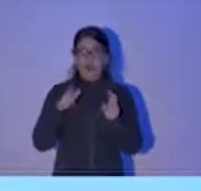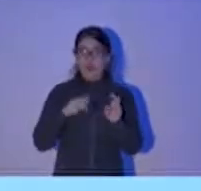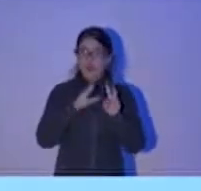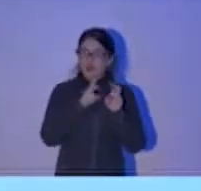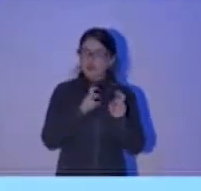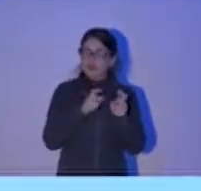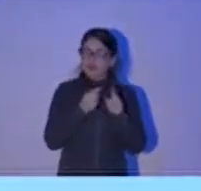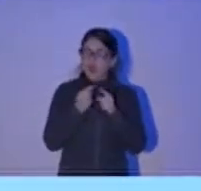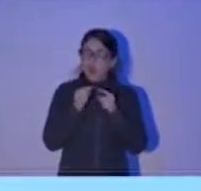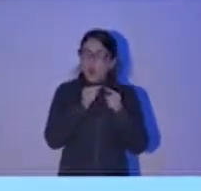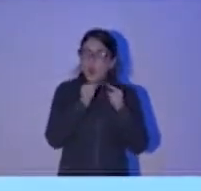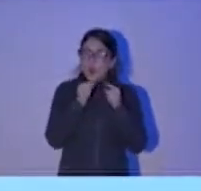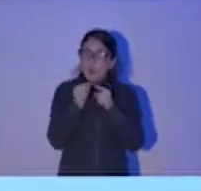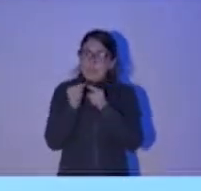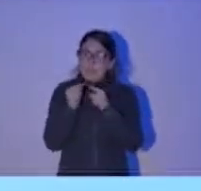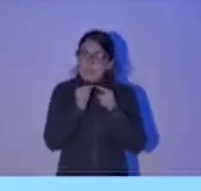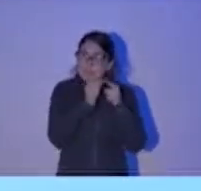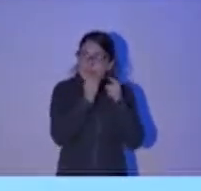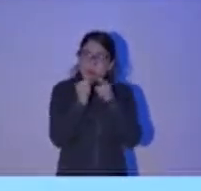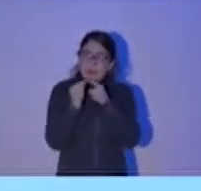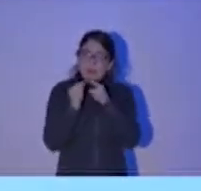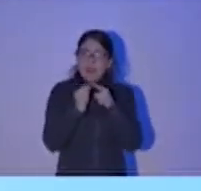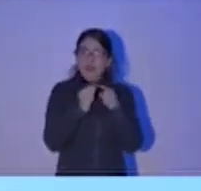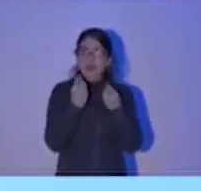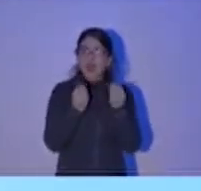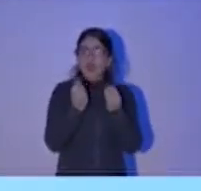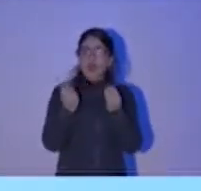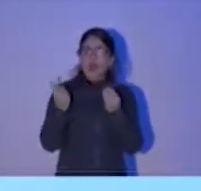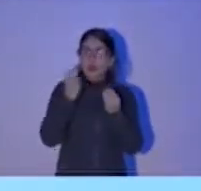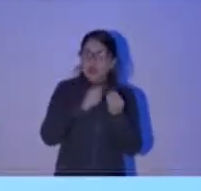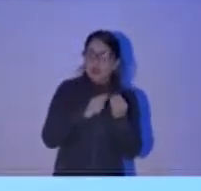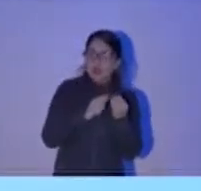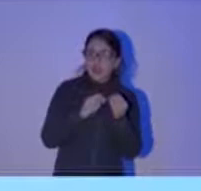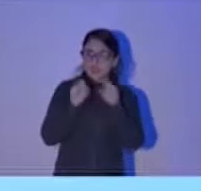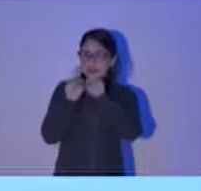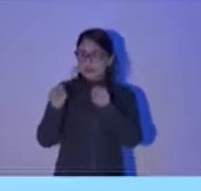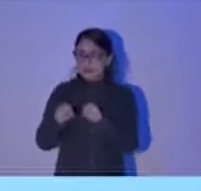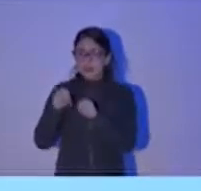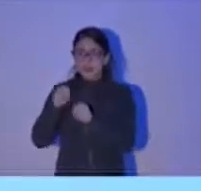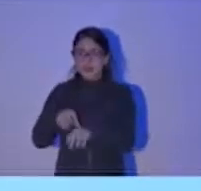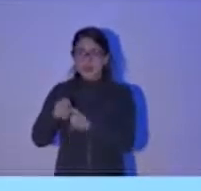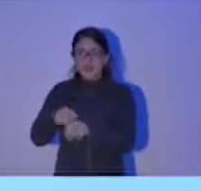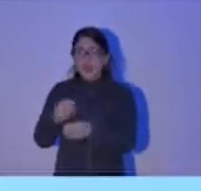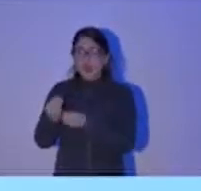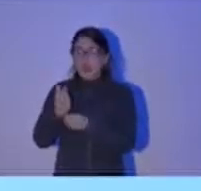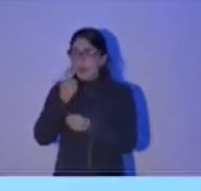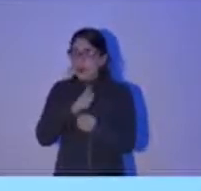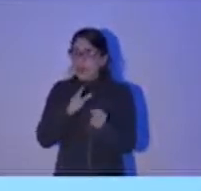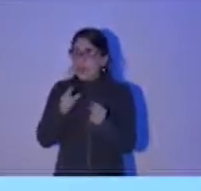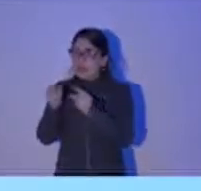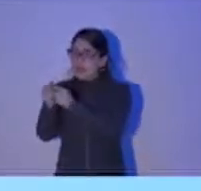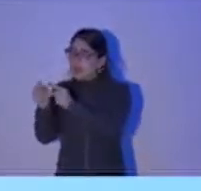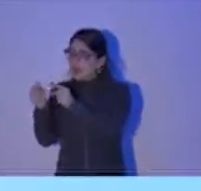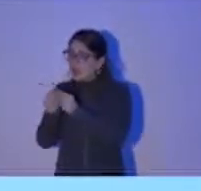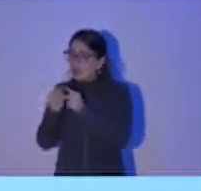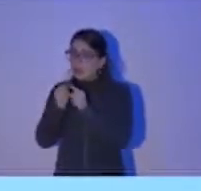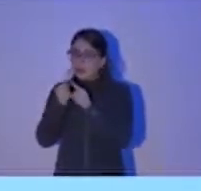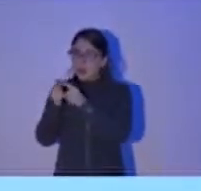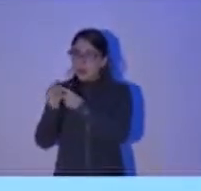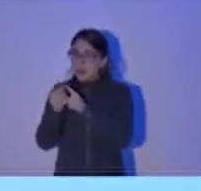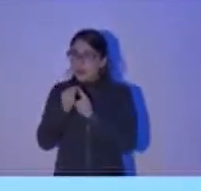como é que a gente aumenta o alinhamento do nosso sistema educacional no Brasil, das nossas políticas educacionais no